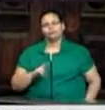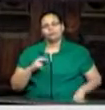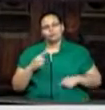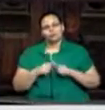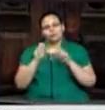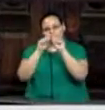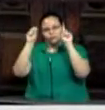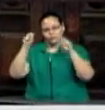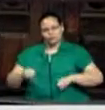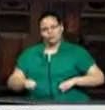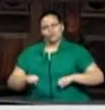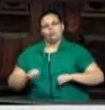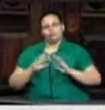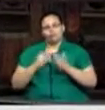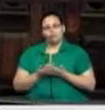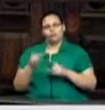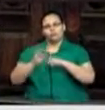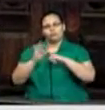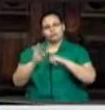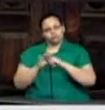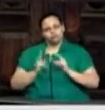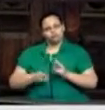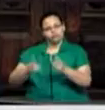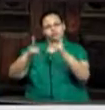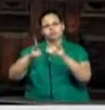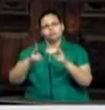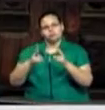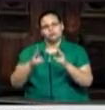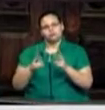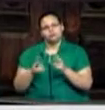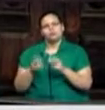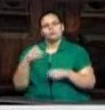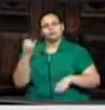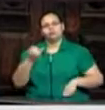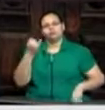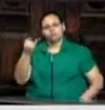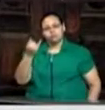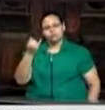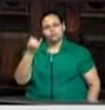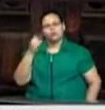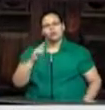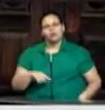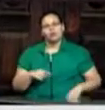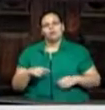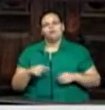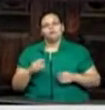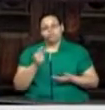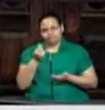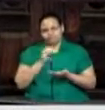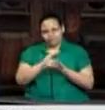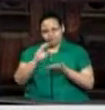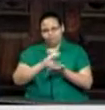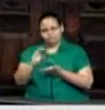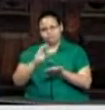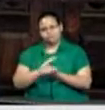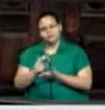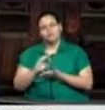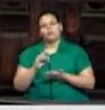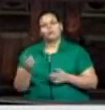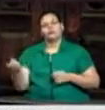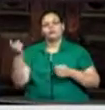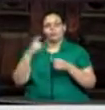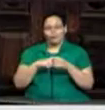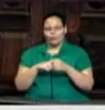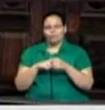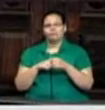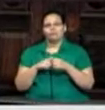que o sistema FATEC volte a funcionar. É fundamental que sejam feitos repasses financeiros para que